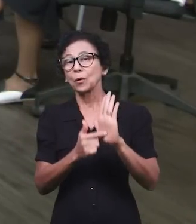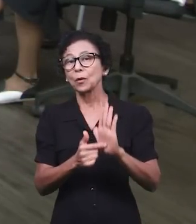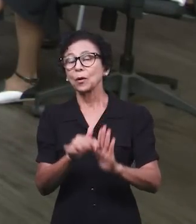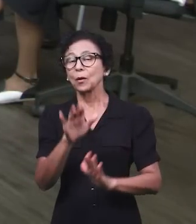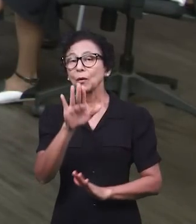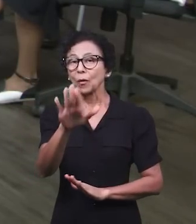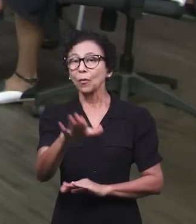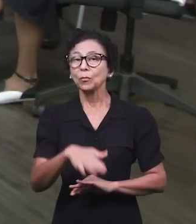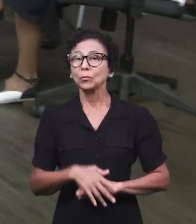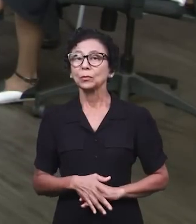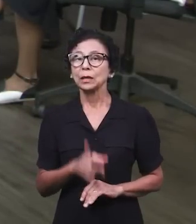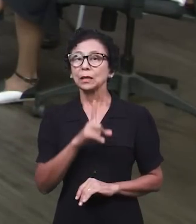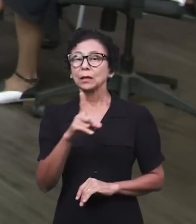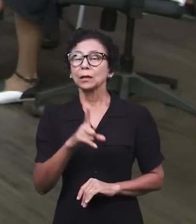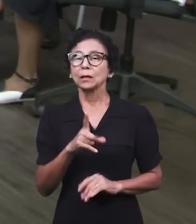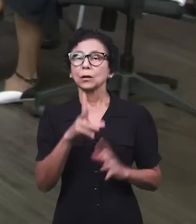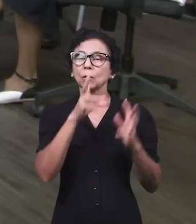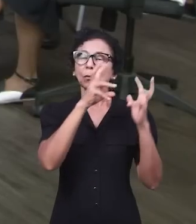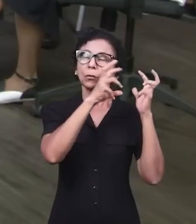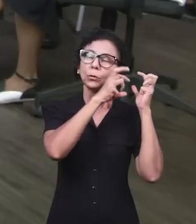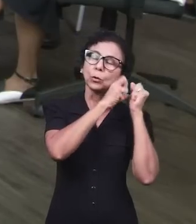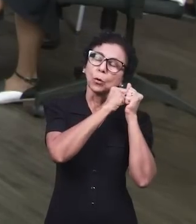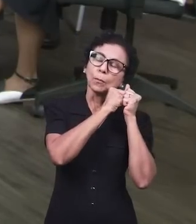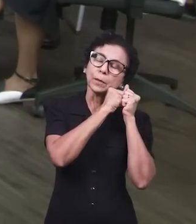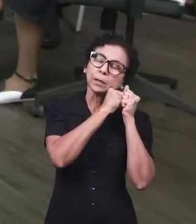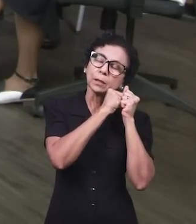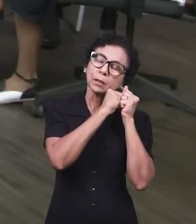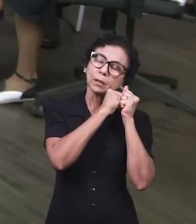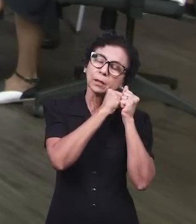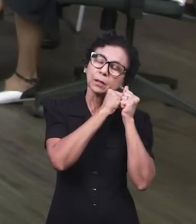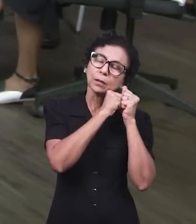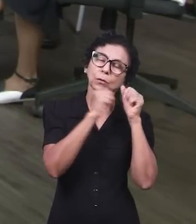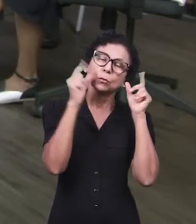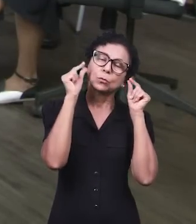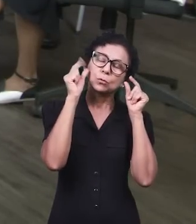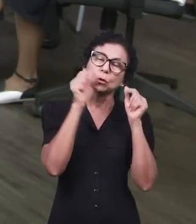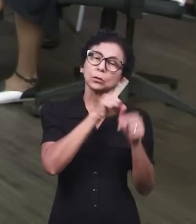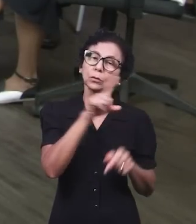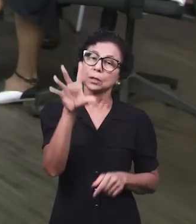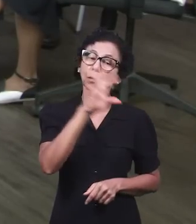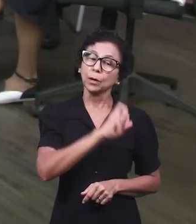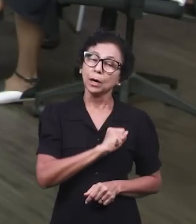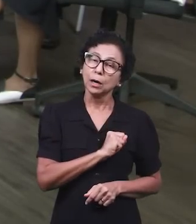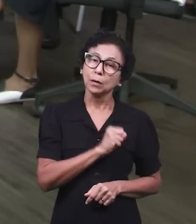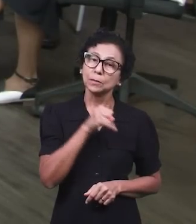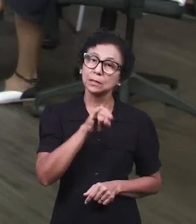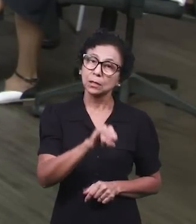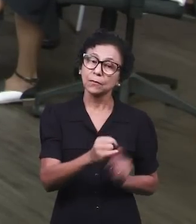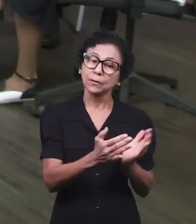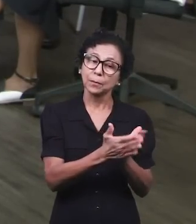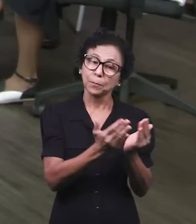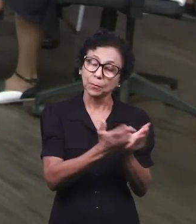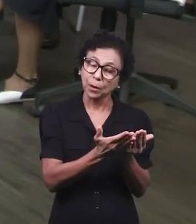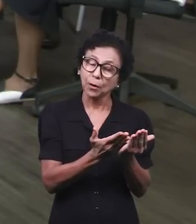não empobreças. Mas há um texto bíblico que diz também que o amor ao dinheiro é a raiz de todos os males.